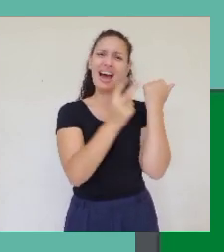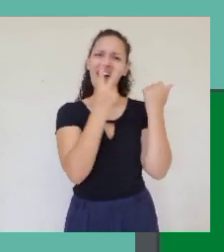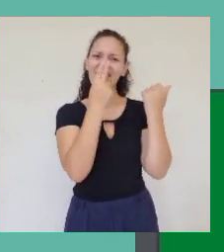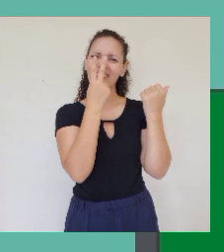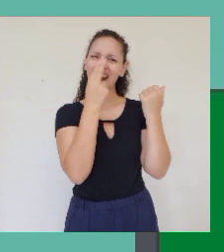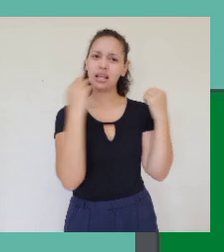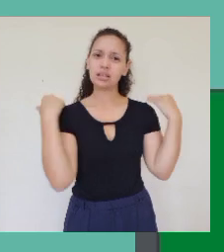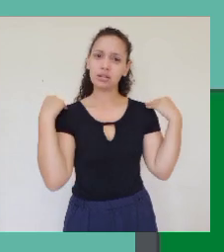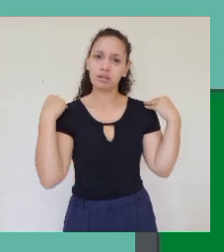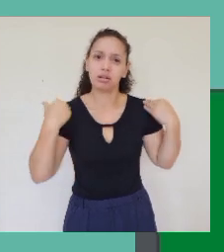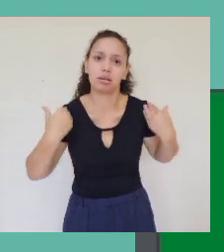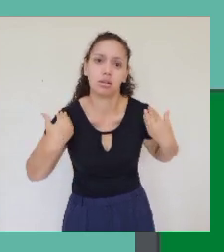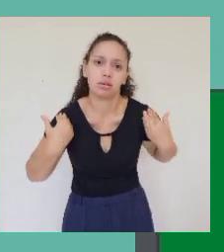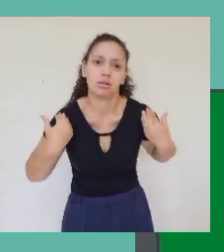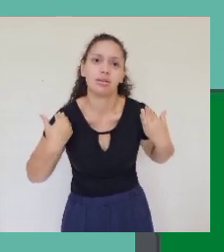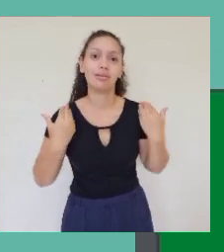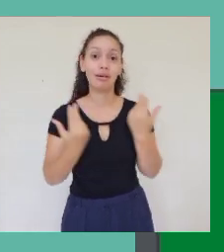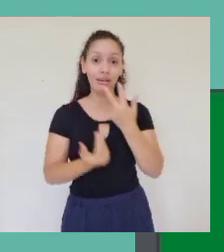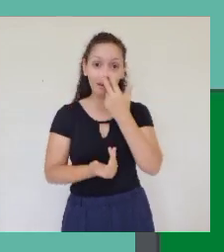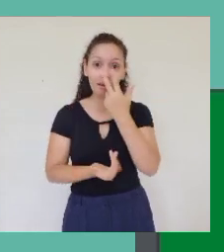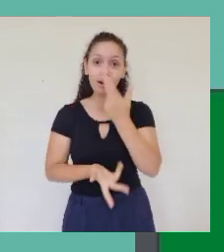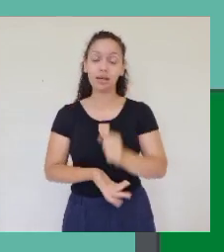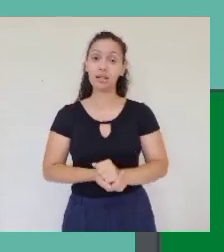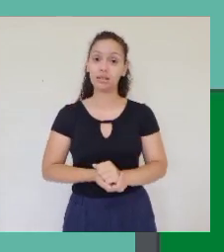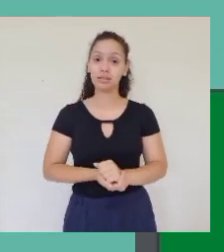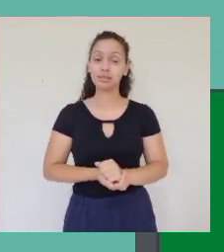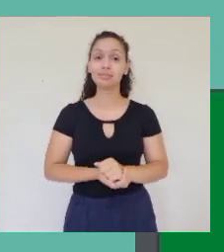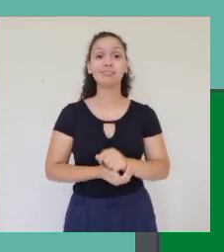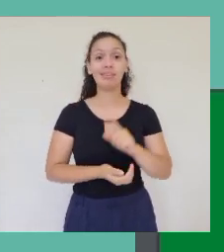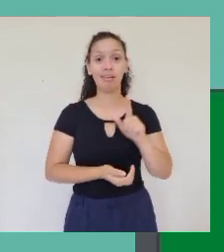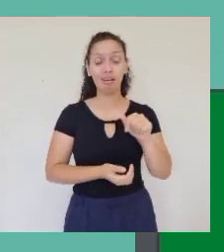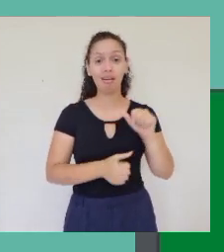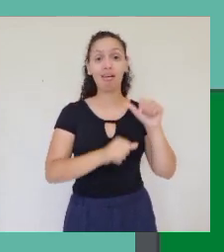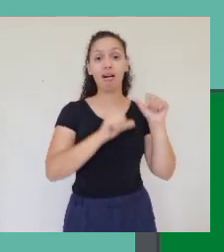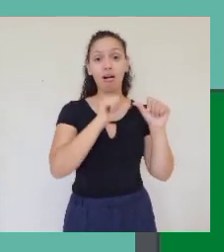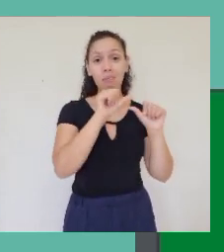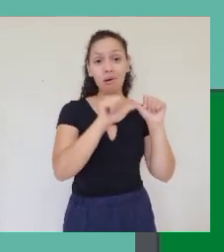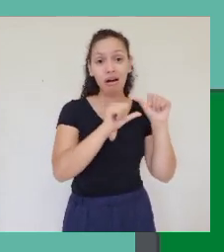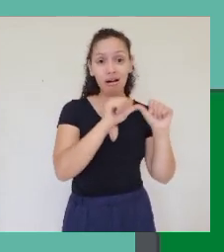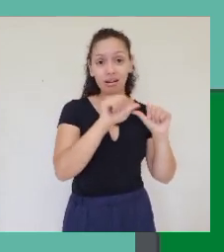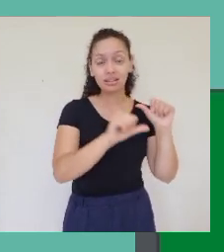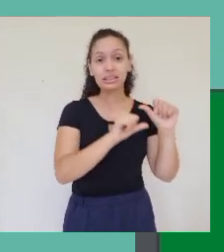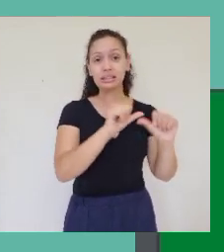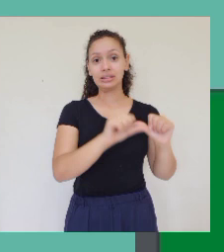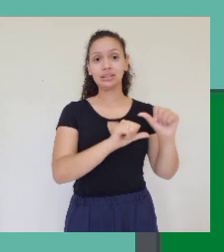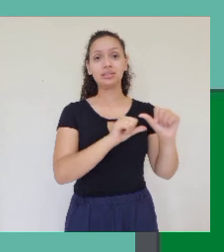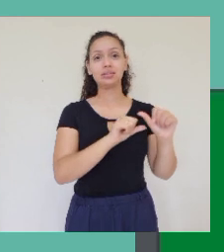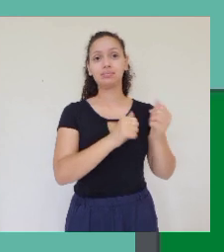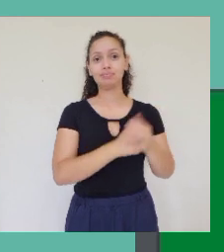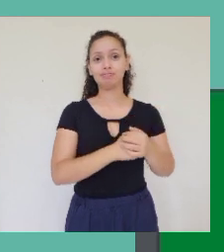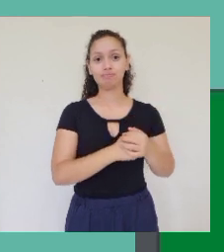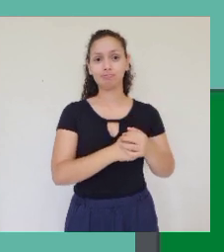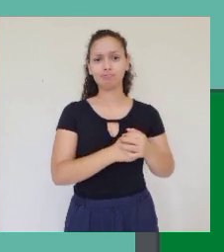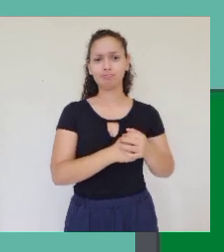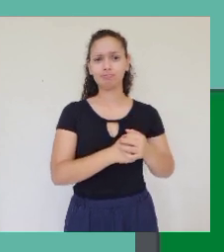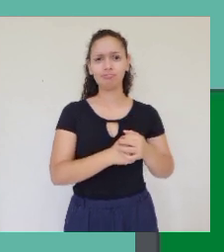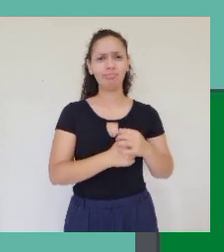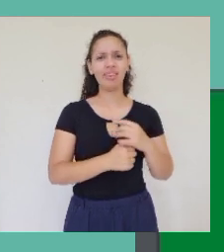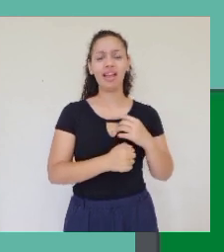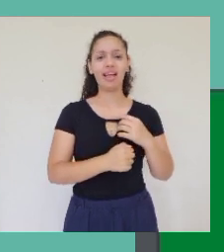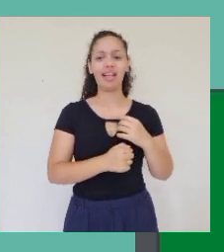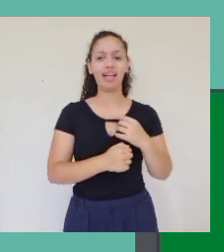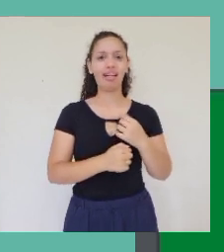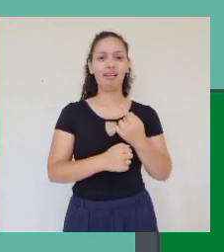tá corcunda, né? Então a gente começa a ter essas alterações, e essas alterações a gente não percebe elas com